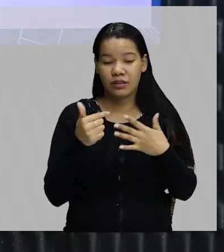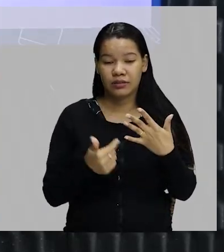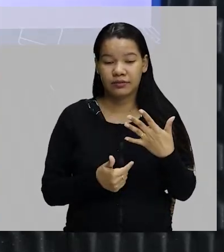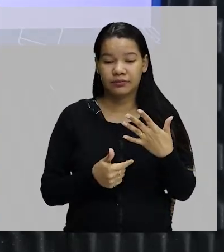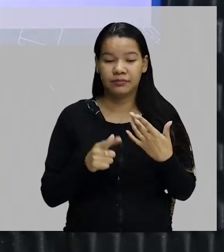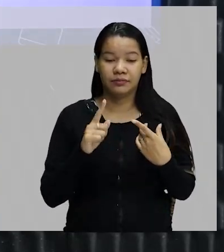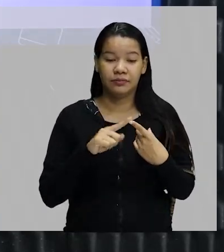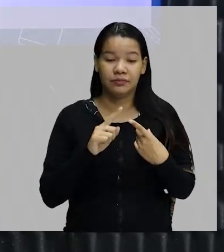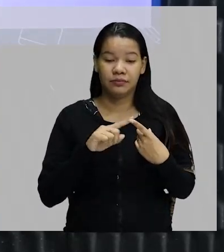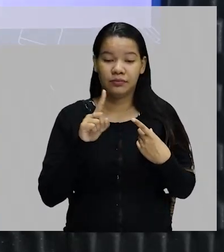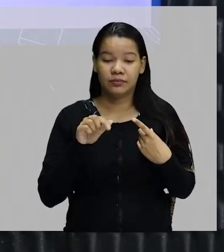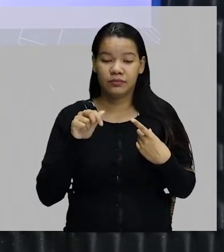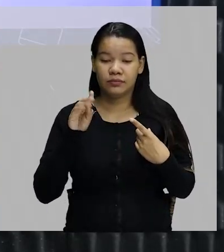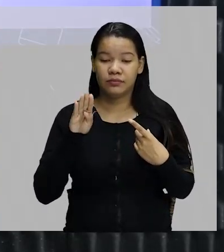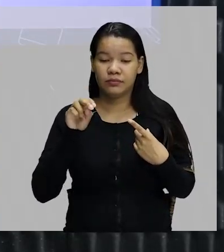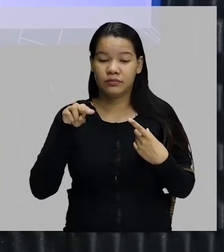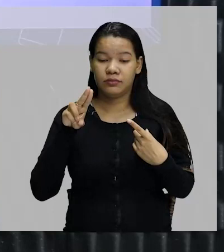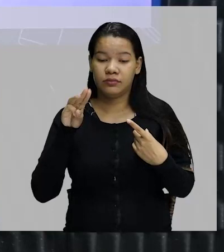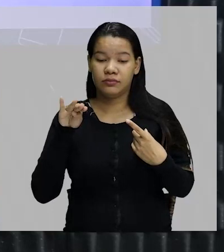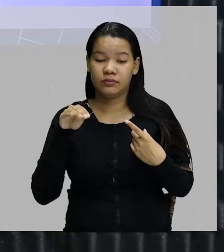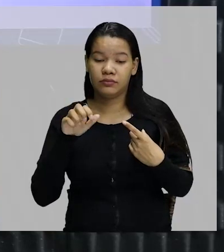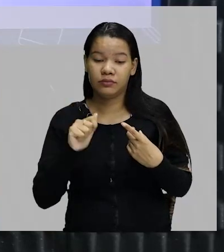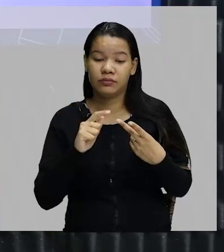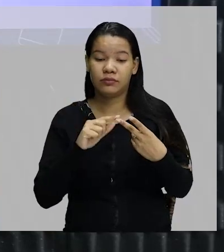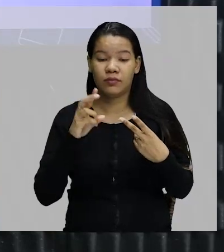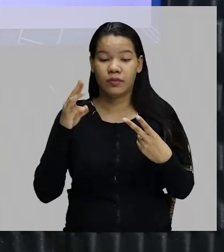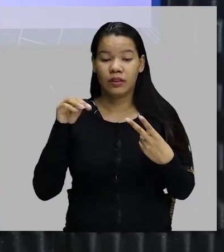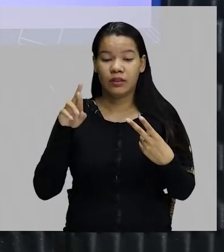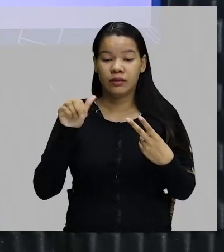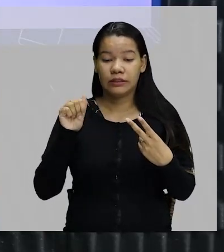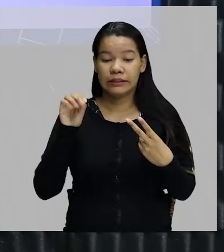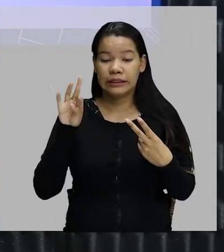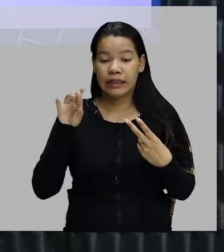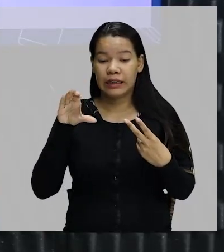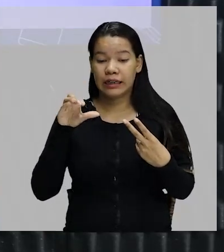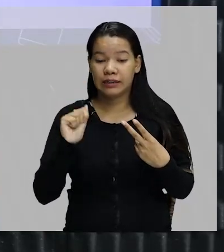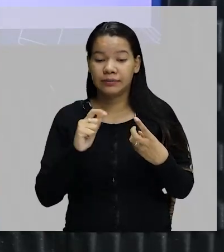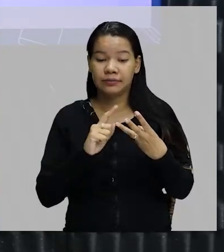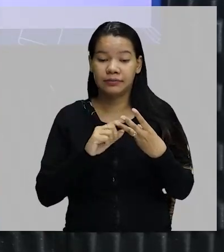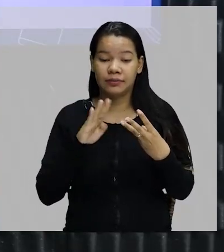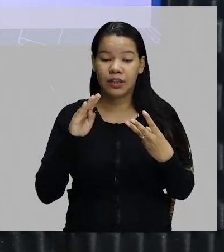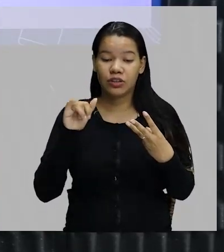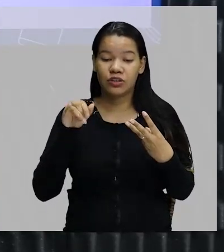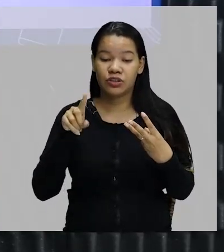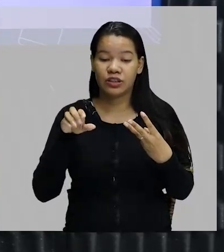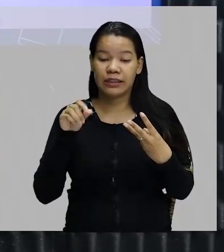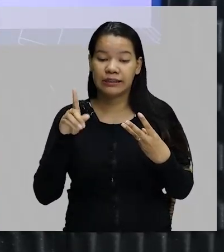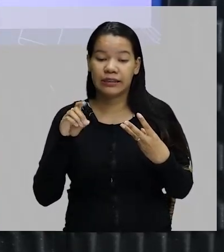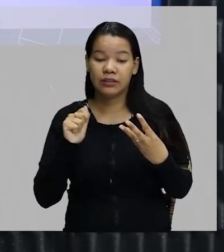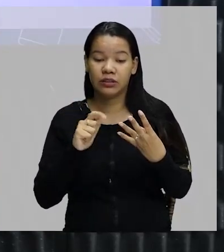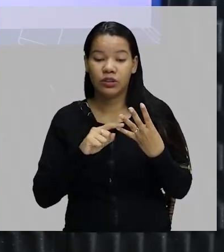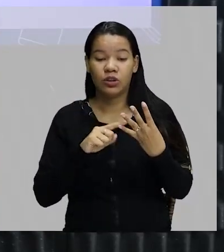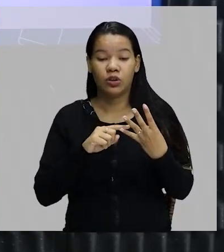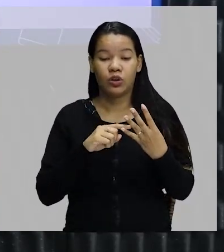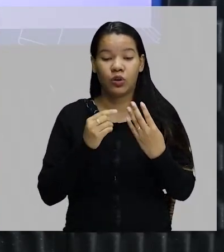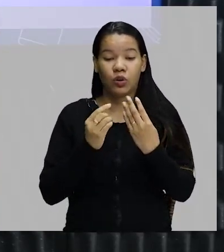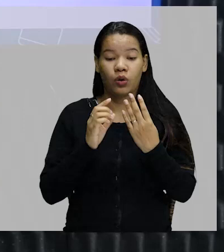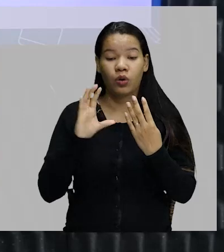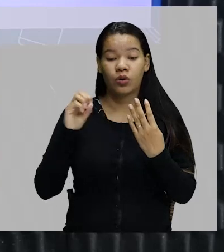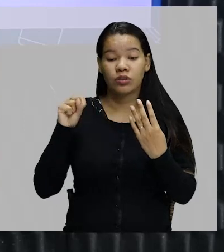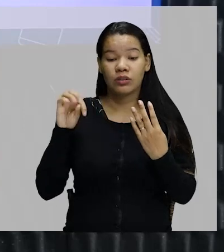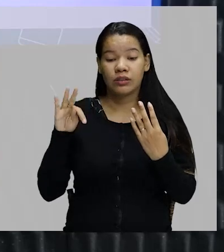É zabumba, matraca, baixada, costa de mão e orquestra. Professor, existem outros